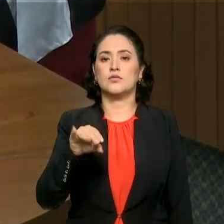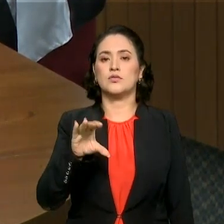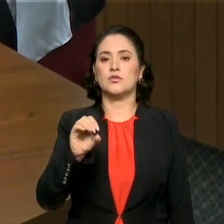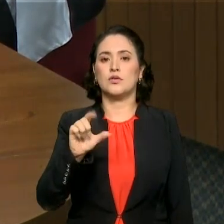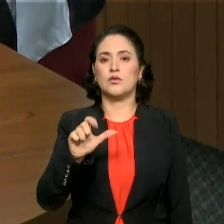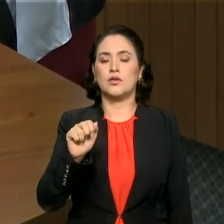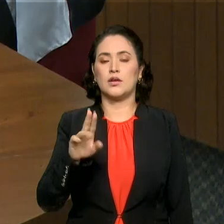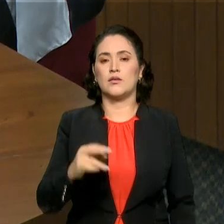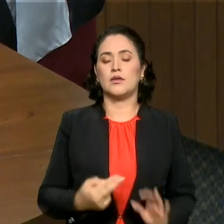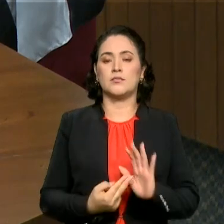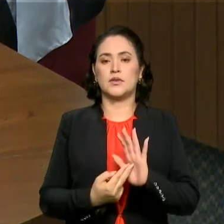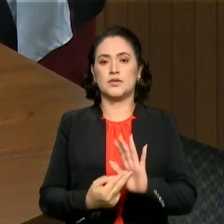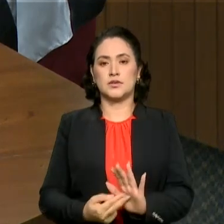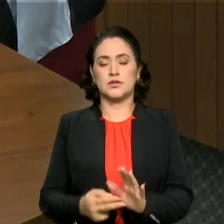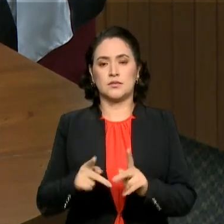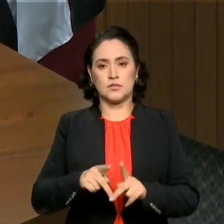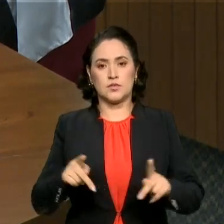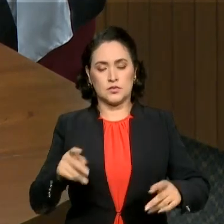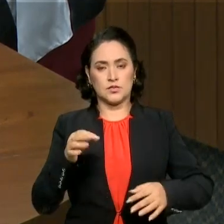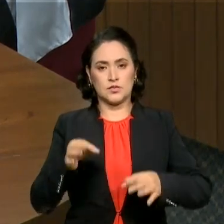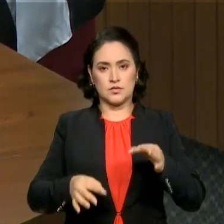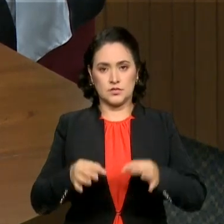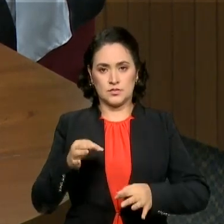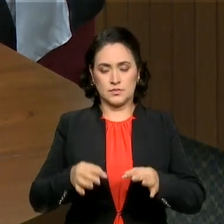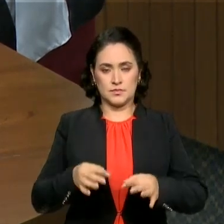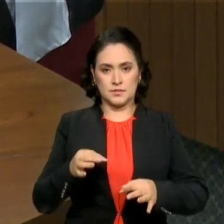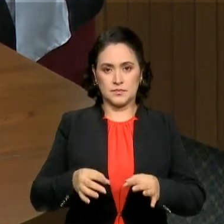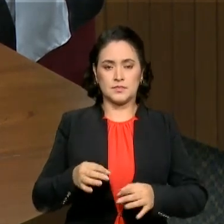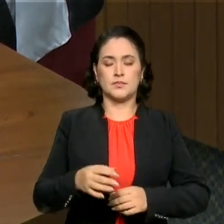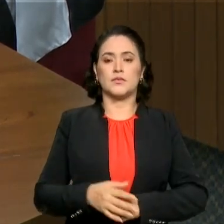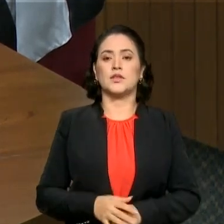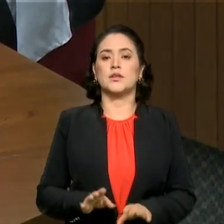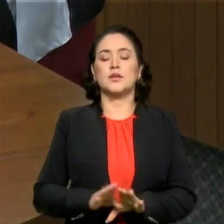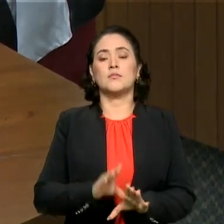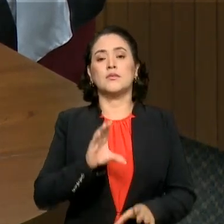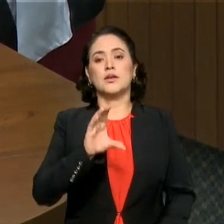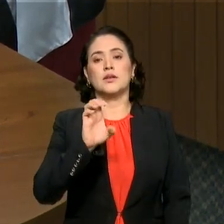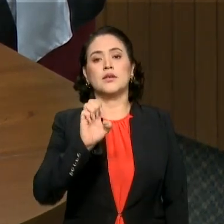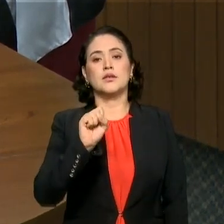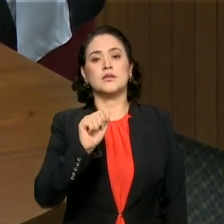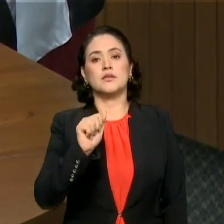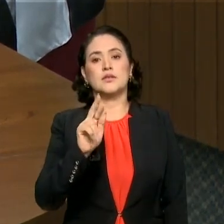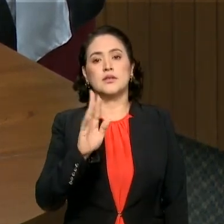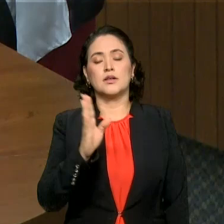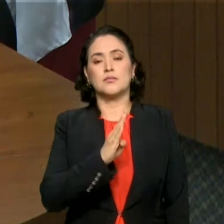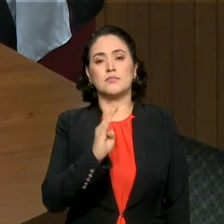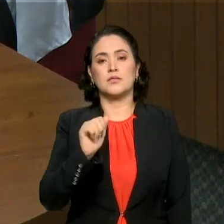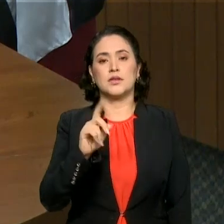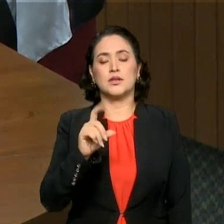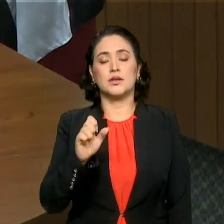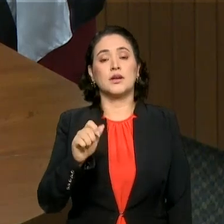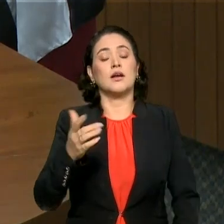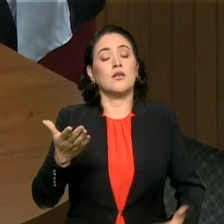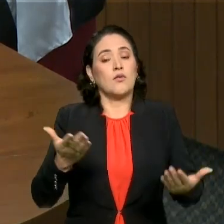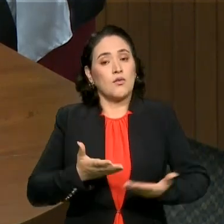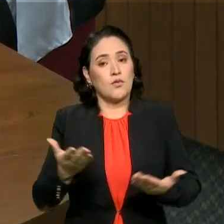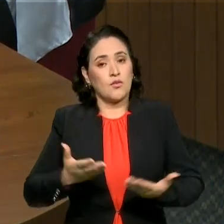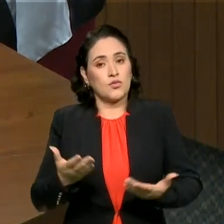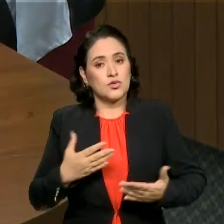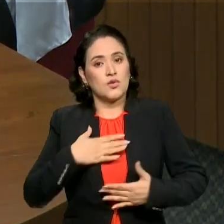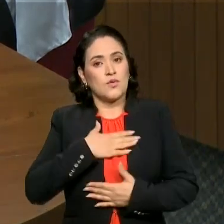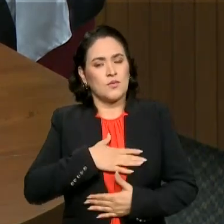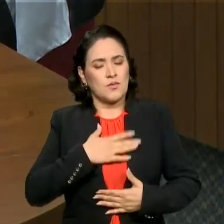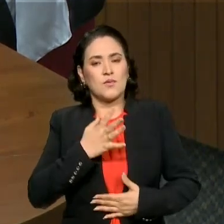Bandeira, ex-deputado estadual e federal, que eu tive a honra e o prazer de conhecê-lo hoje, e principalmente hoje aqui o